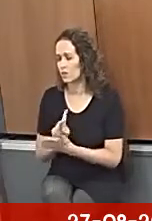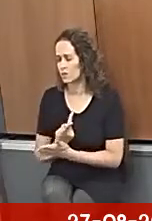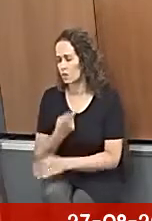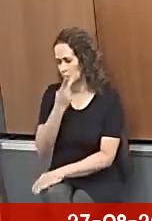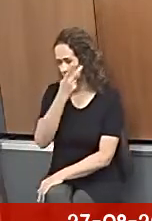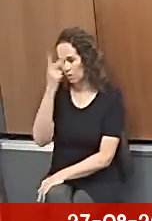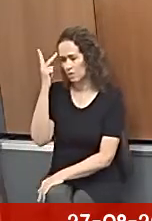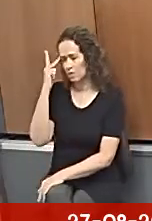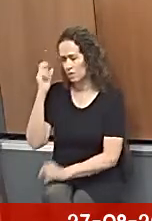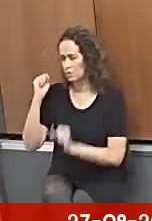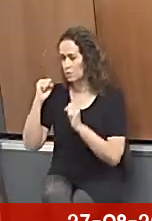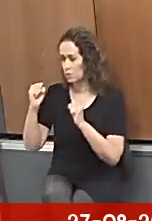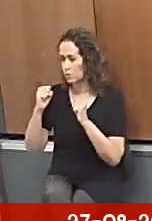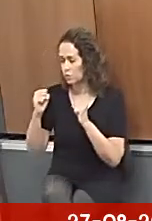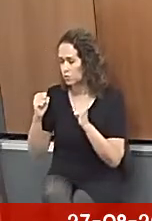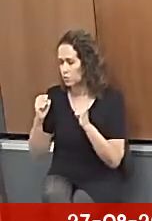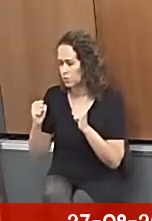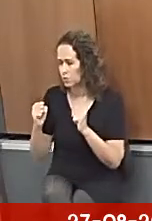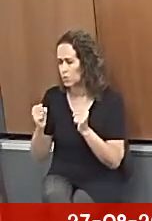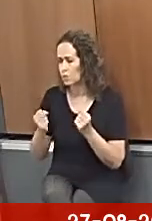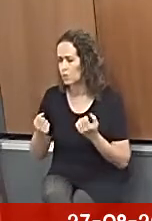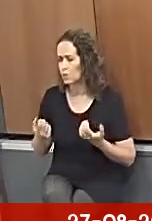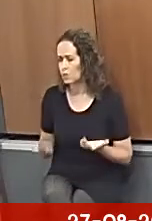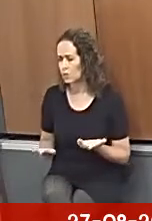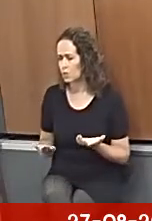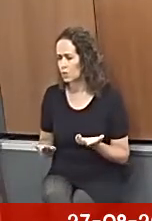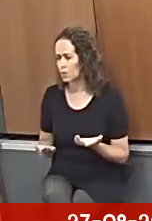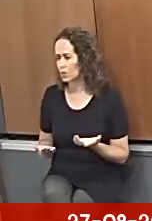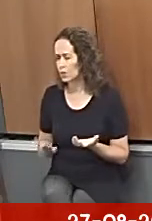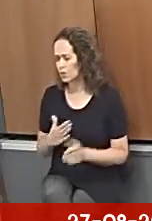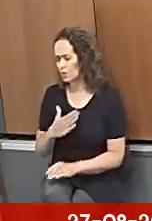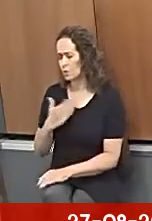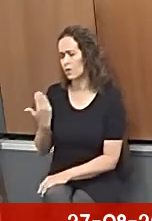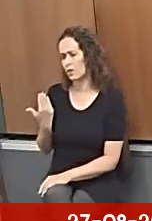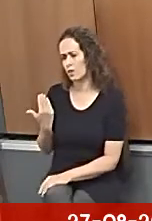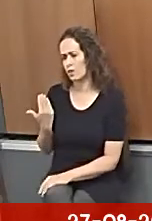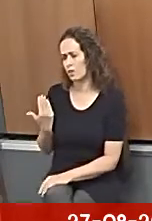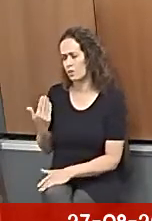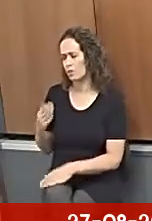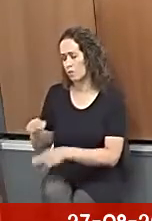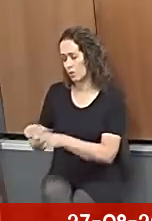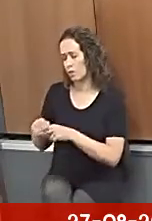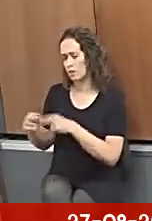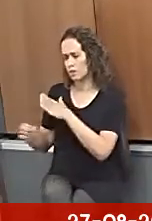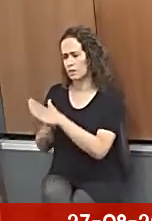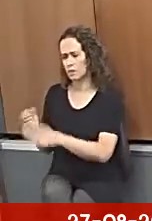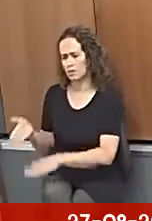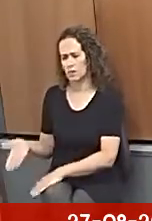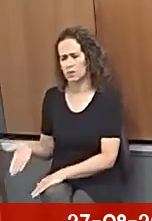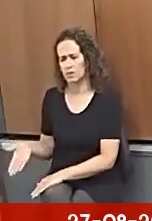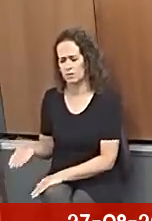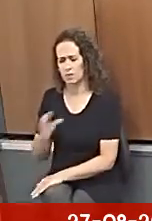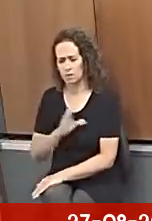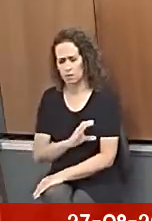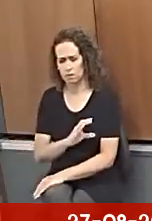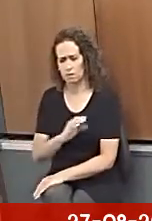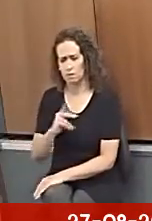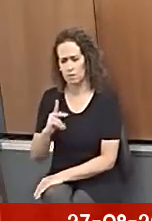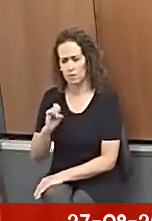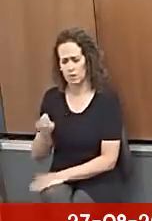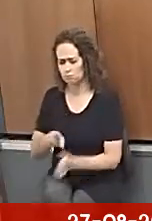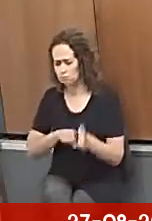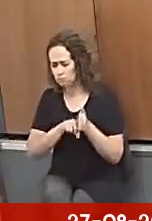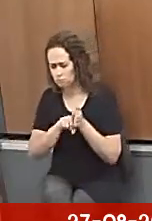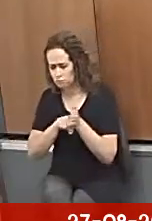assassinado pela minas arena não foi esclarecido ea cpi que eu sou o autor